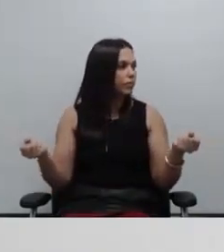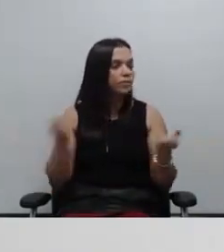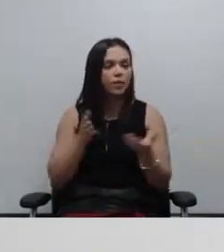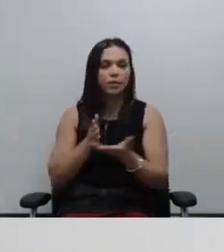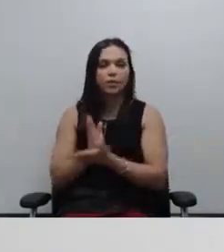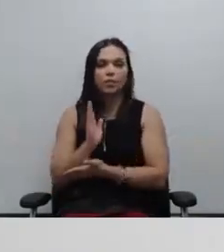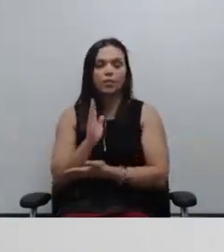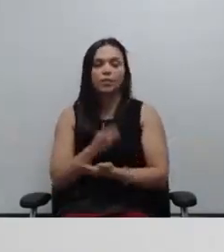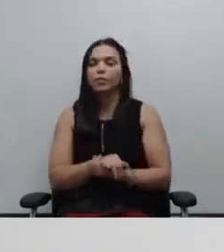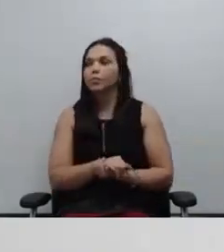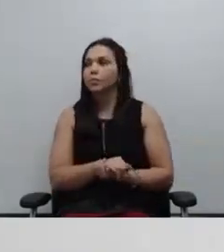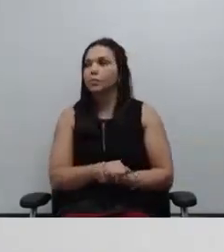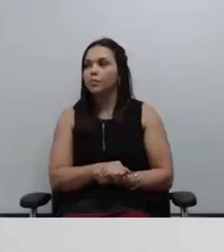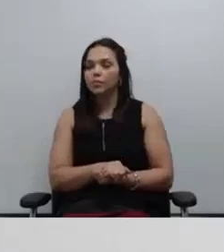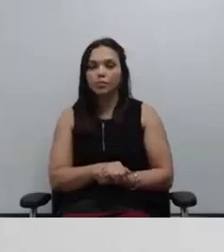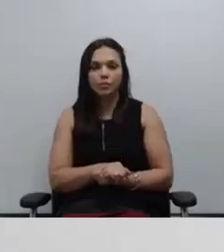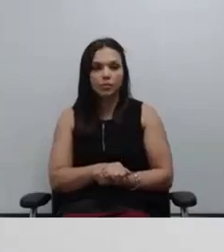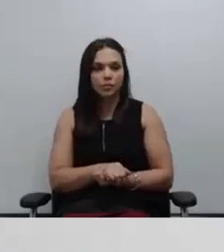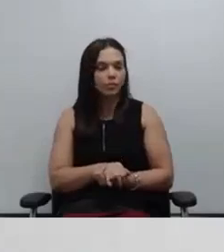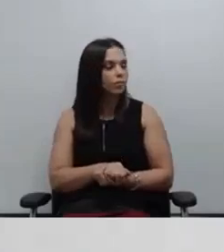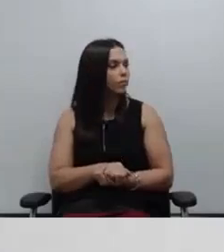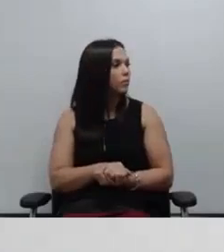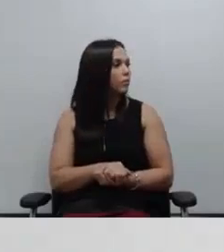Aprovado também. Agradeço.